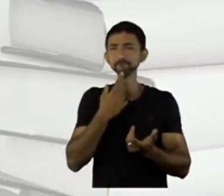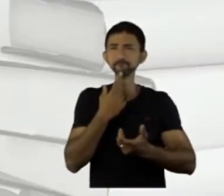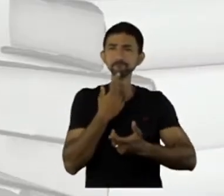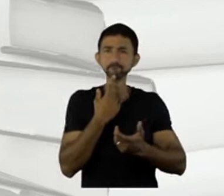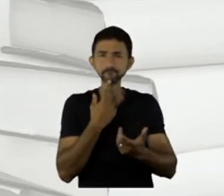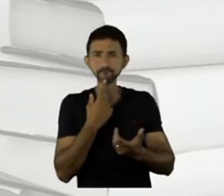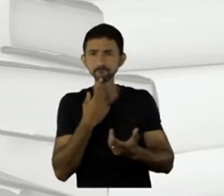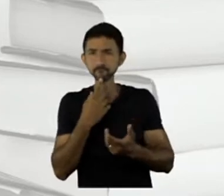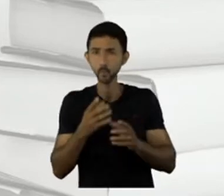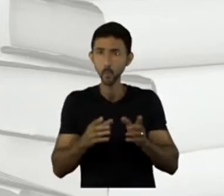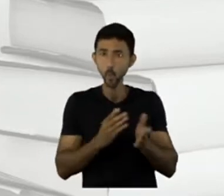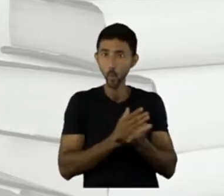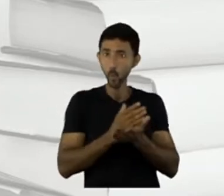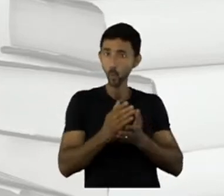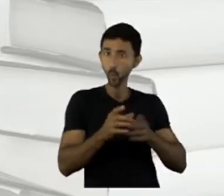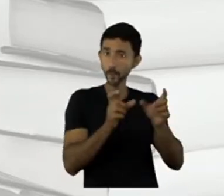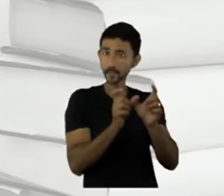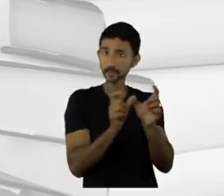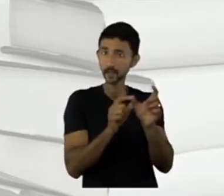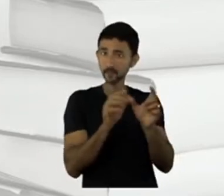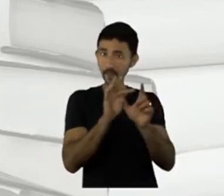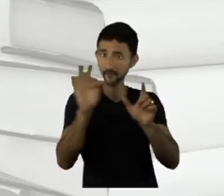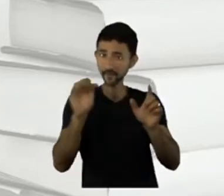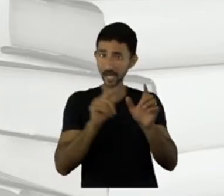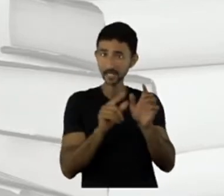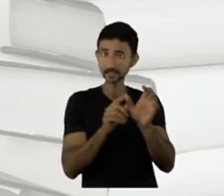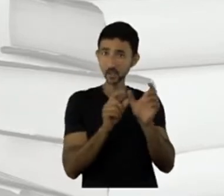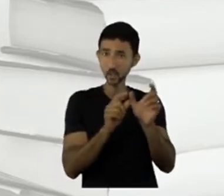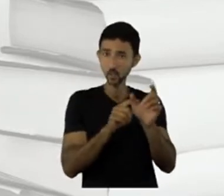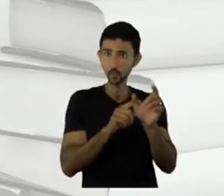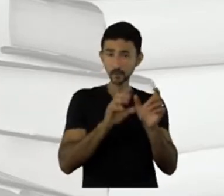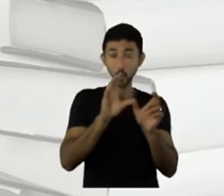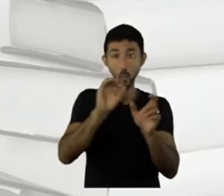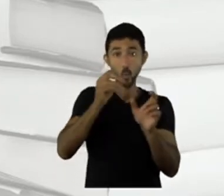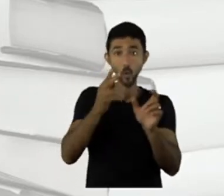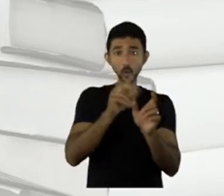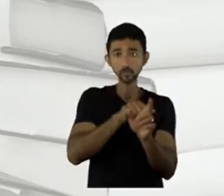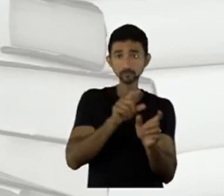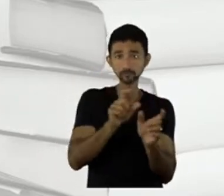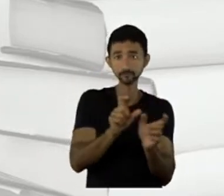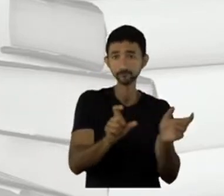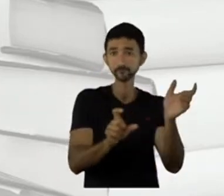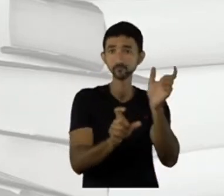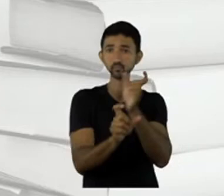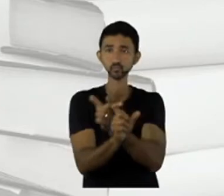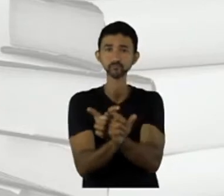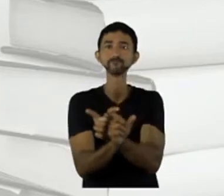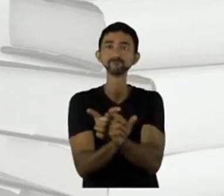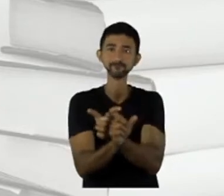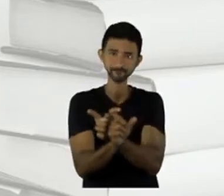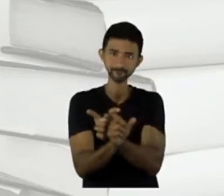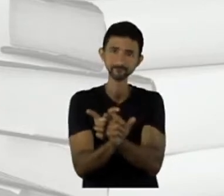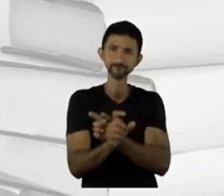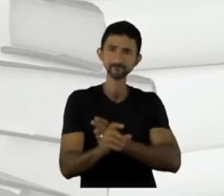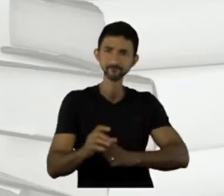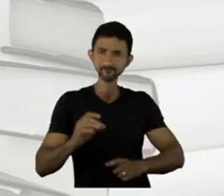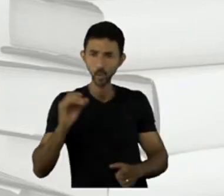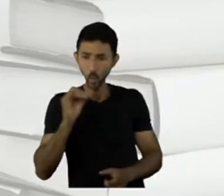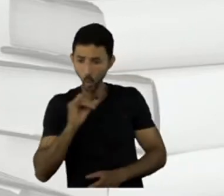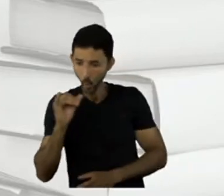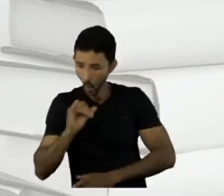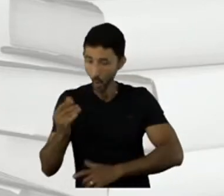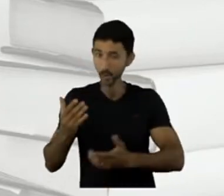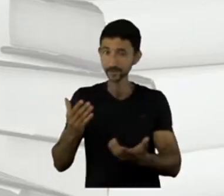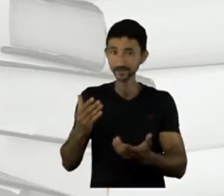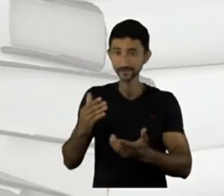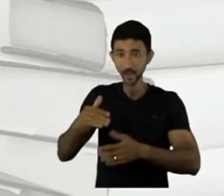vir tanto no começo da frase, como foi a fala da arara, mas também ele pode vir aí no meio da frase. Oi,